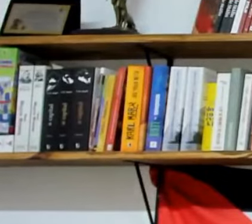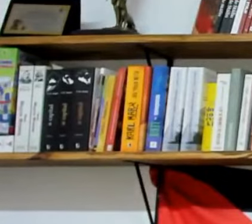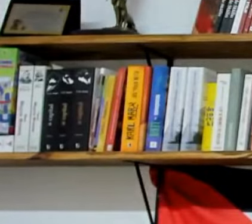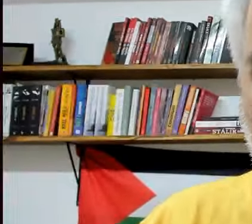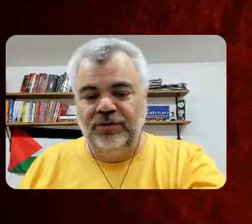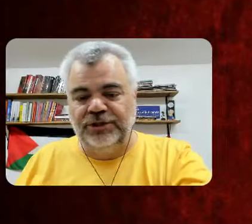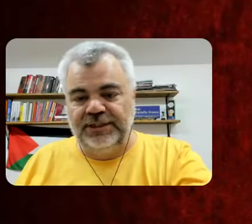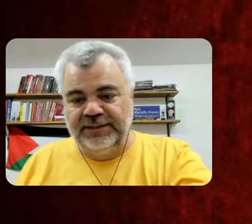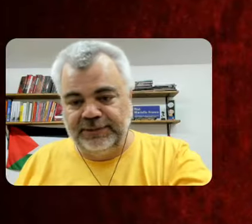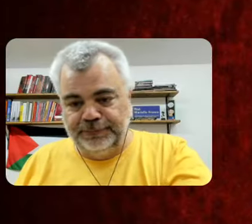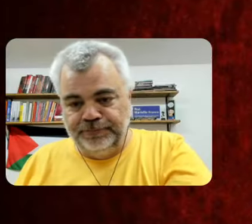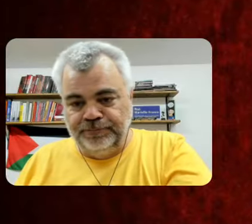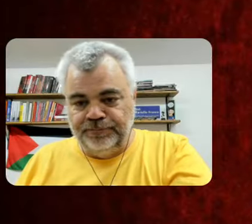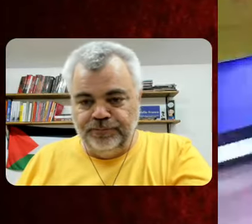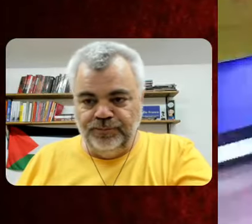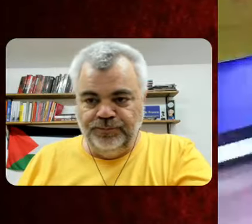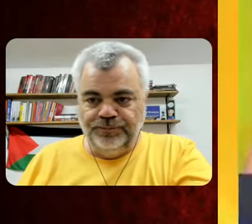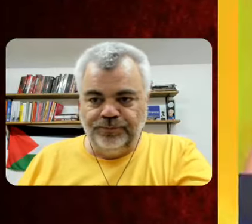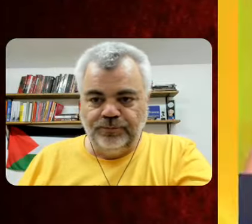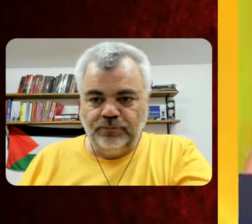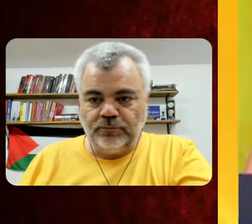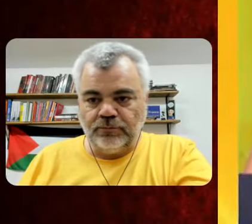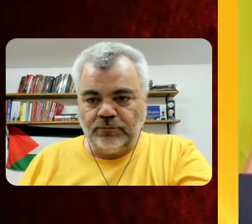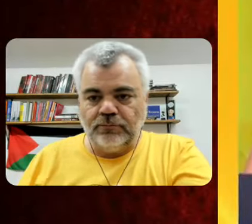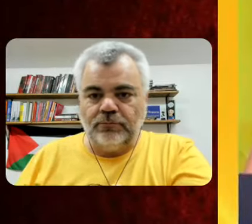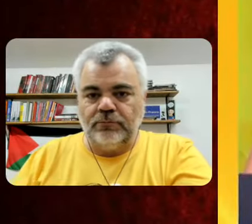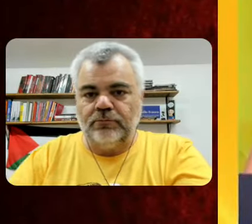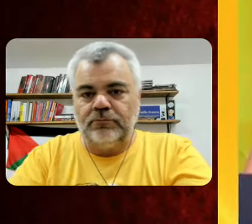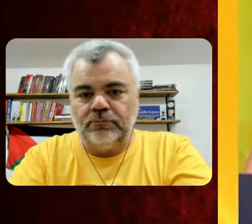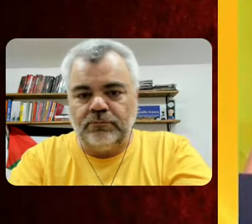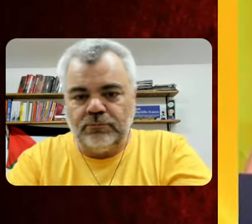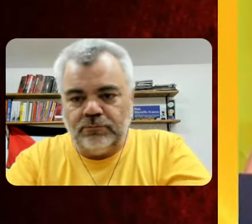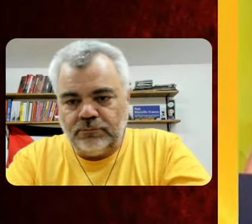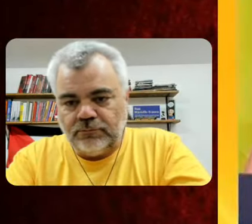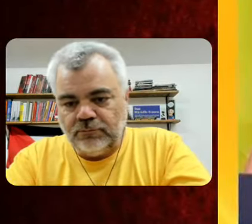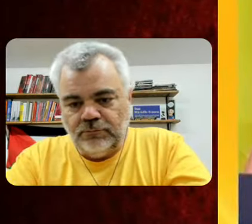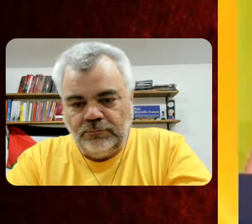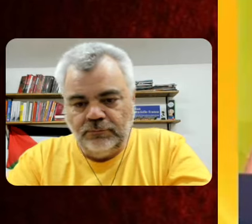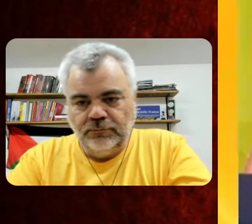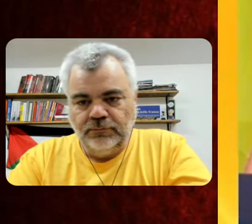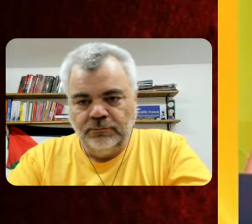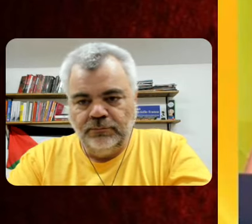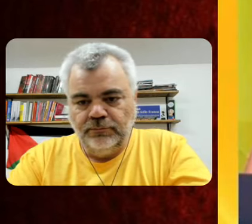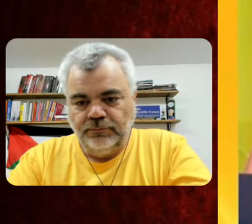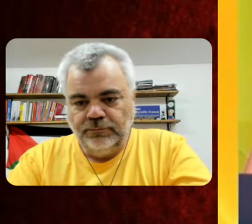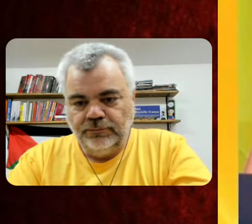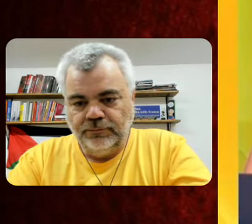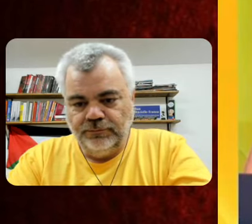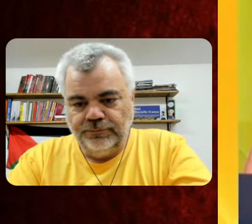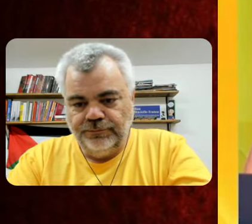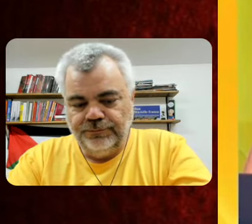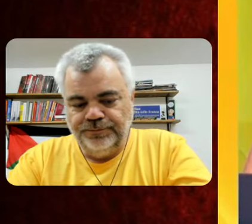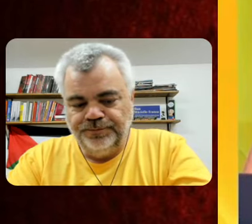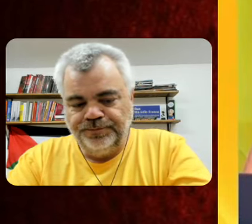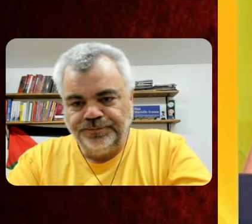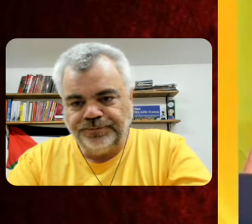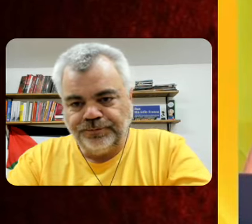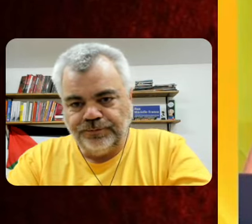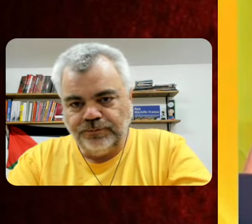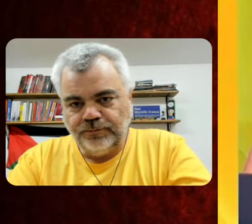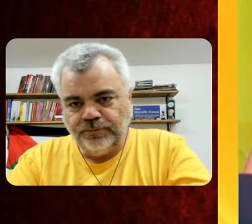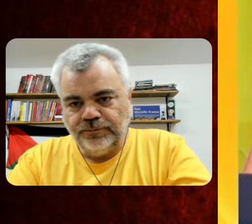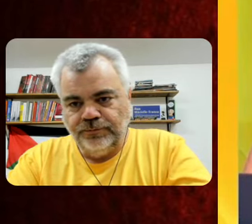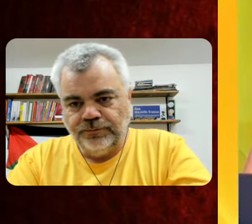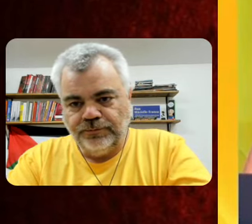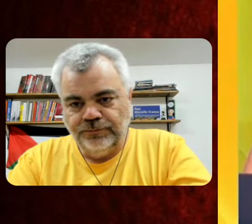Amado, também no ICL Notícias. Desconectar a propagação de discurso de ódio do crime de ódio. Então, assim, quando lá